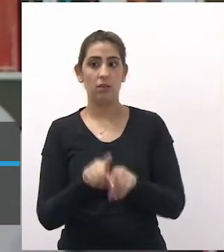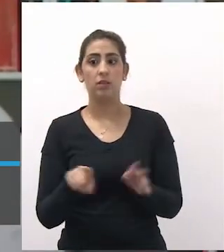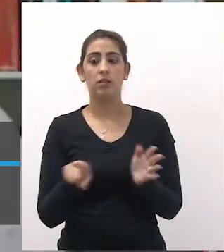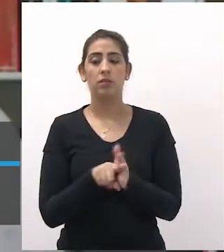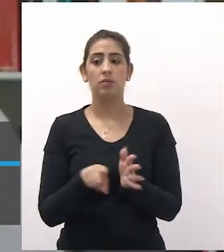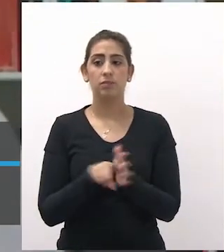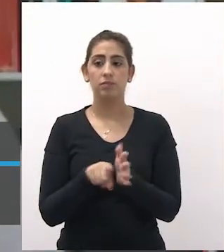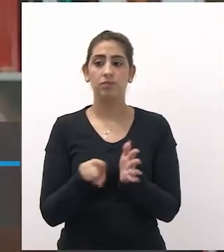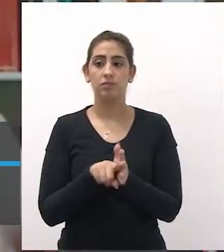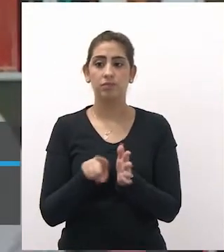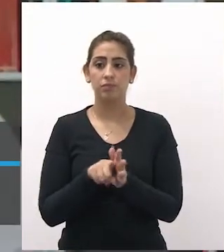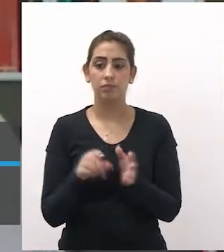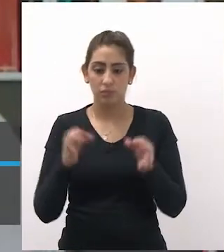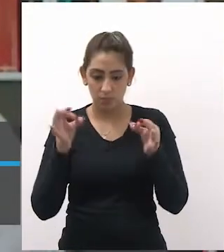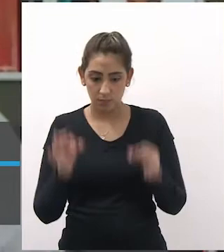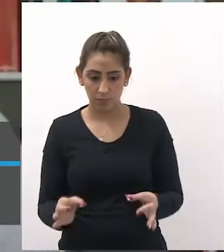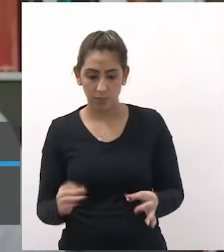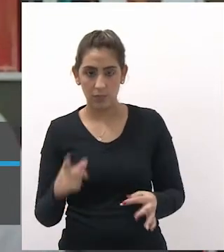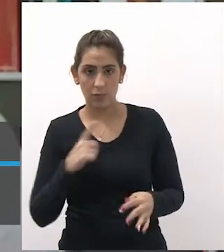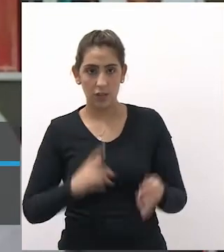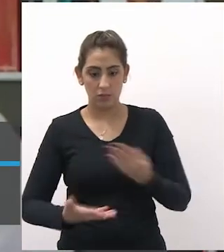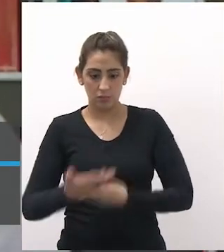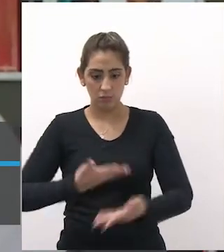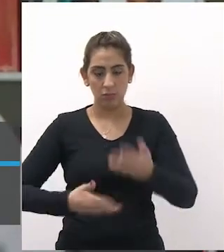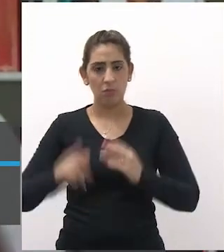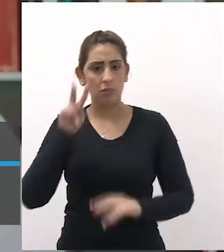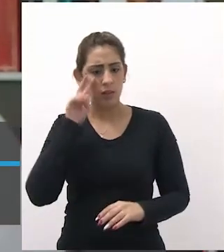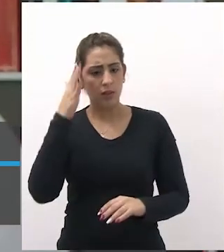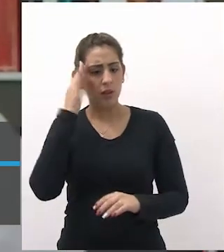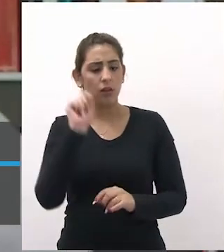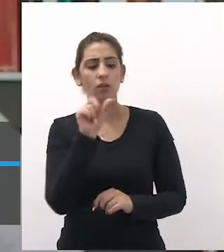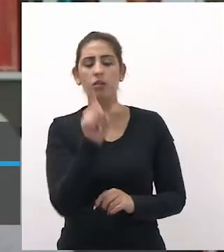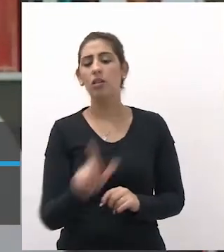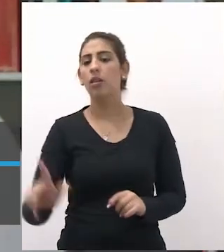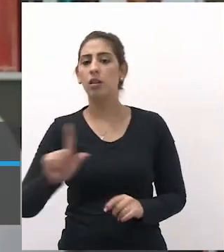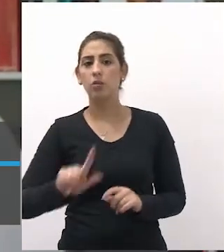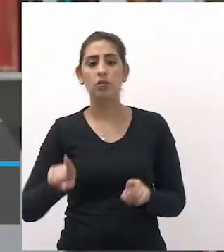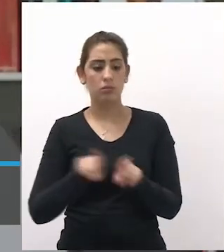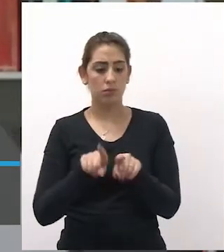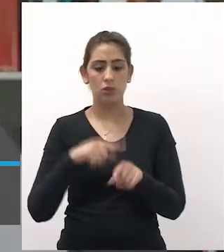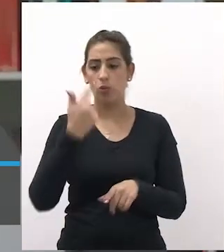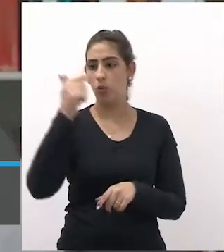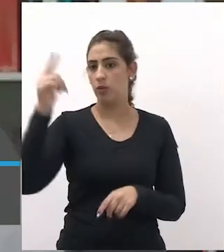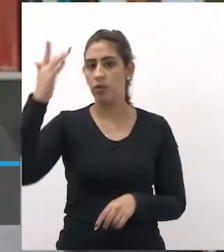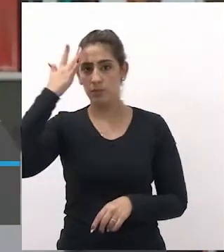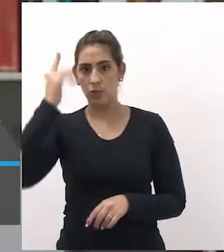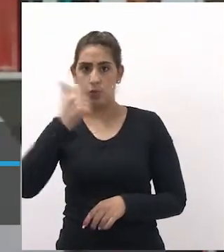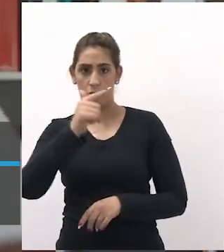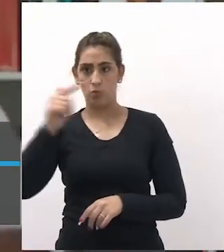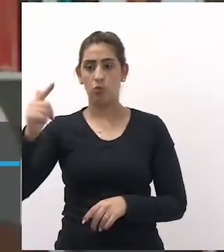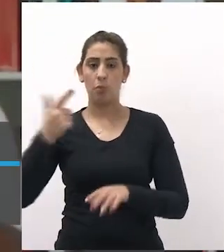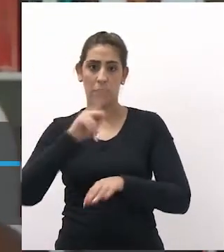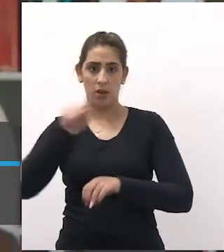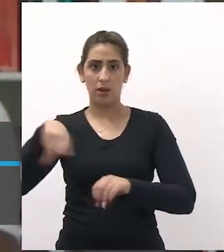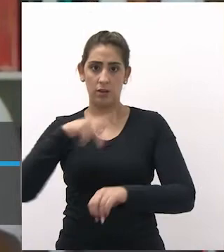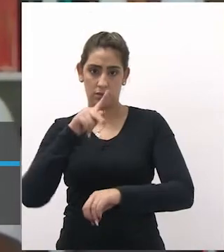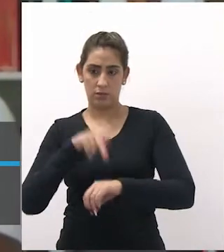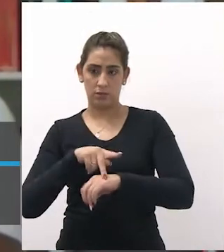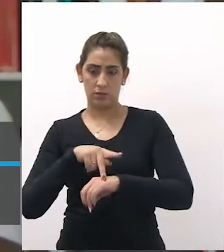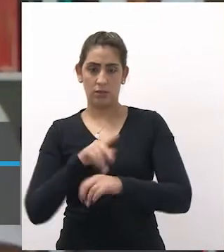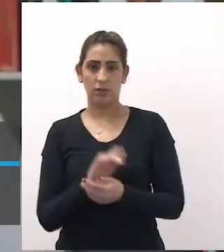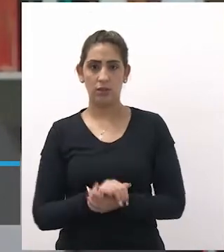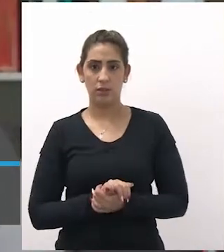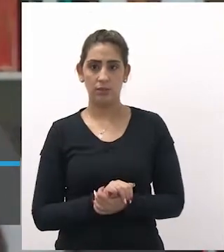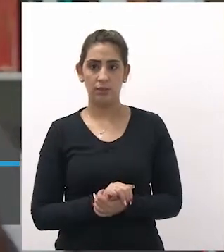justo você encher a sua estante de literaturas de outras pessoas, de outros países, não valorizar uma literatura tão rica como é a